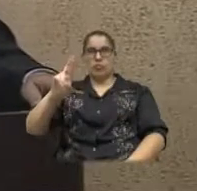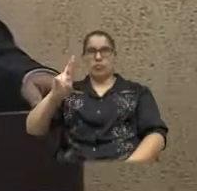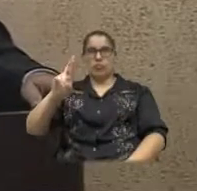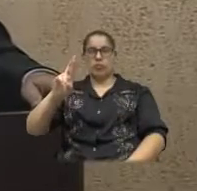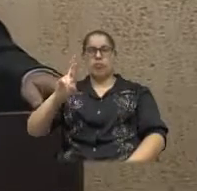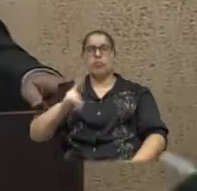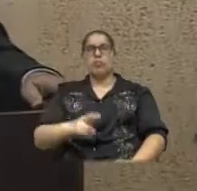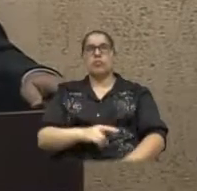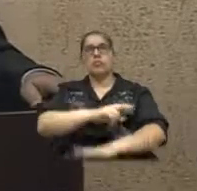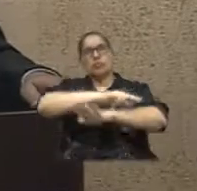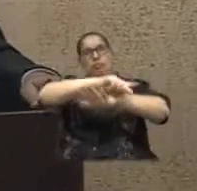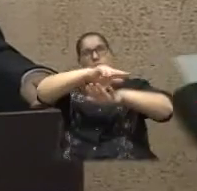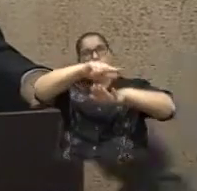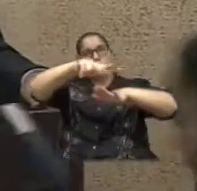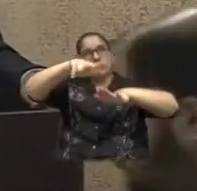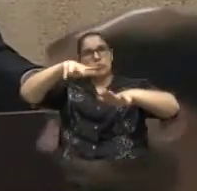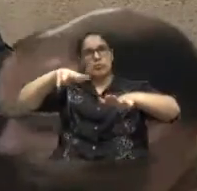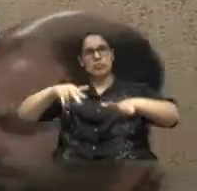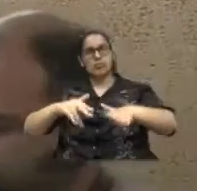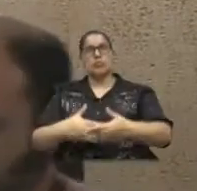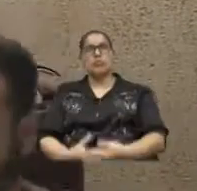Nós somos cerca de